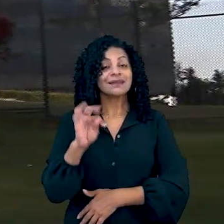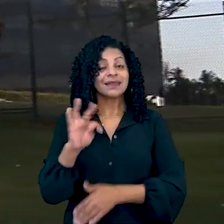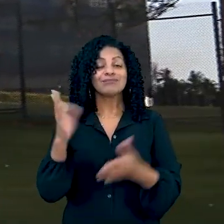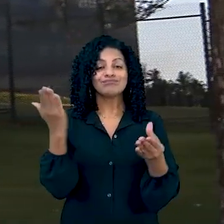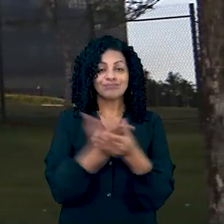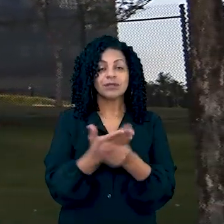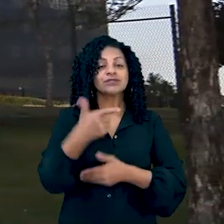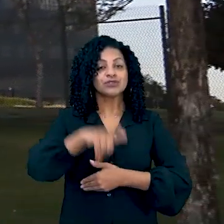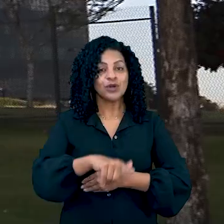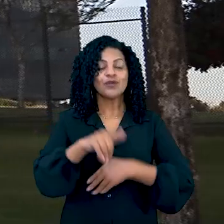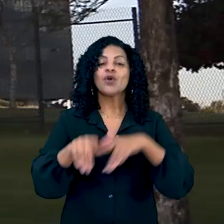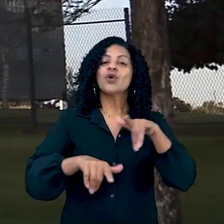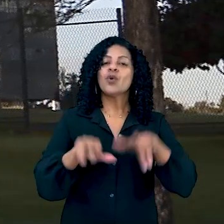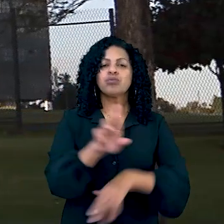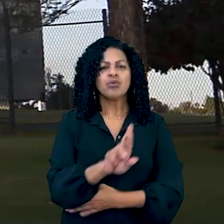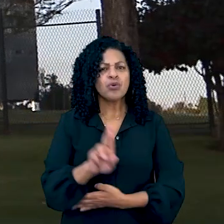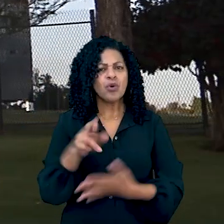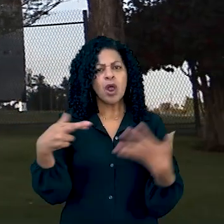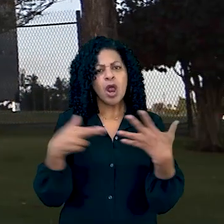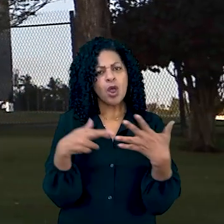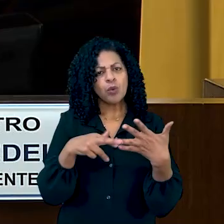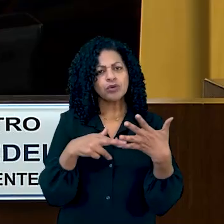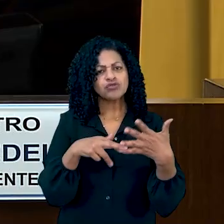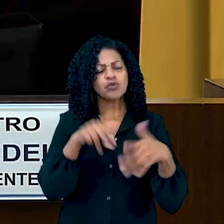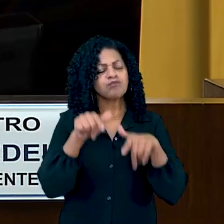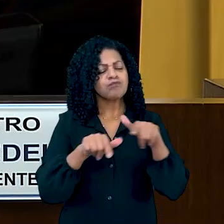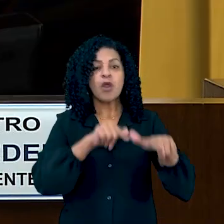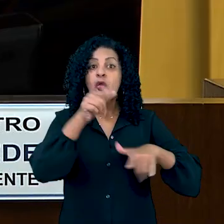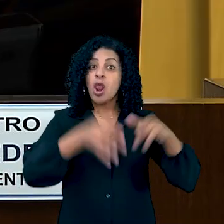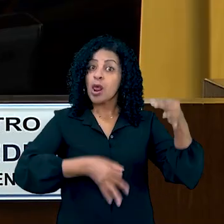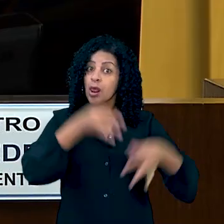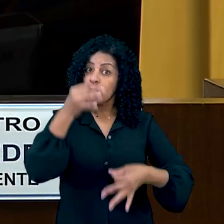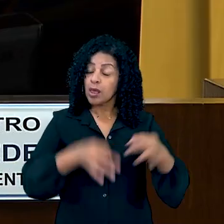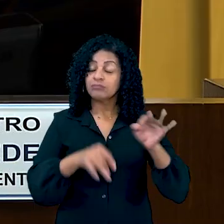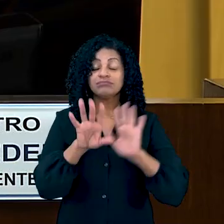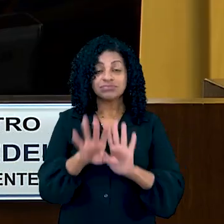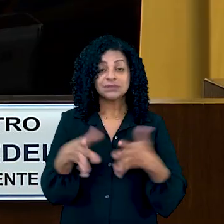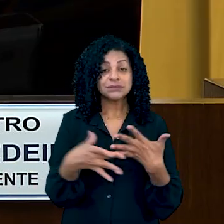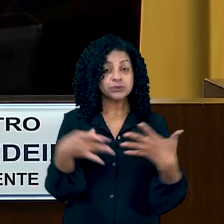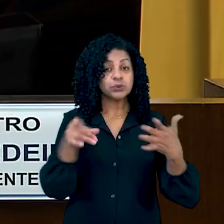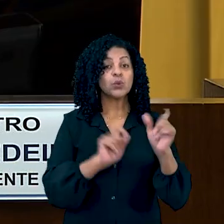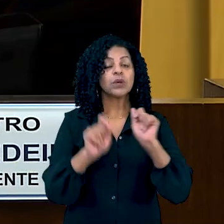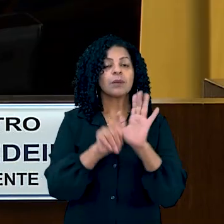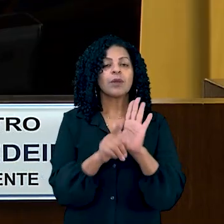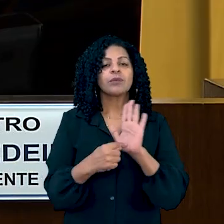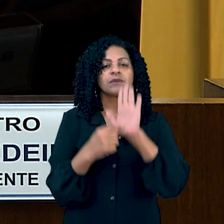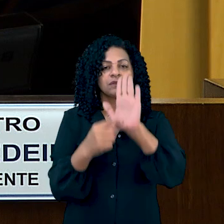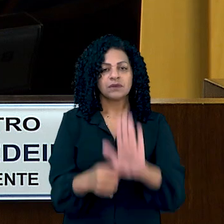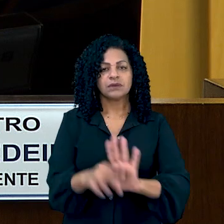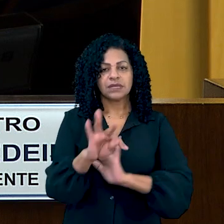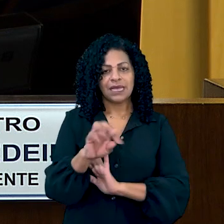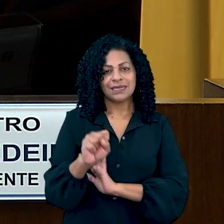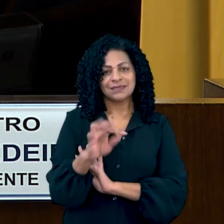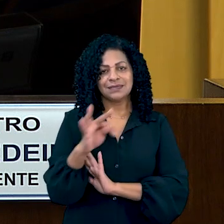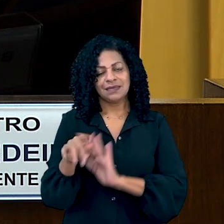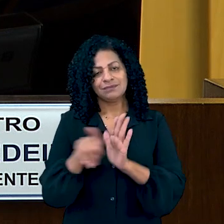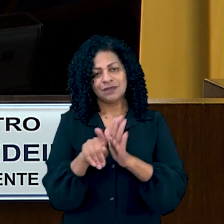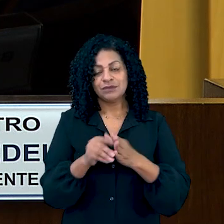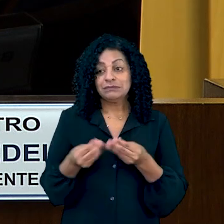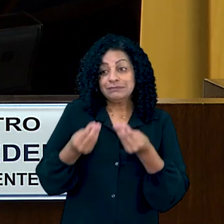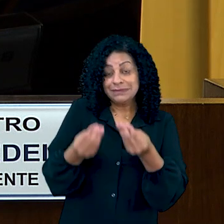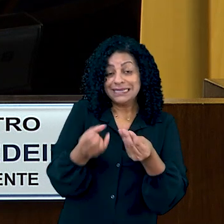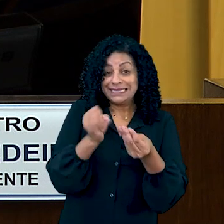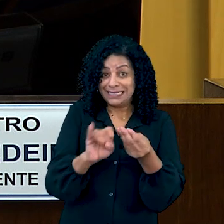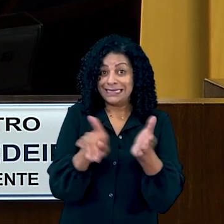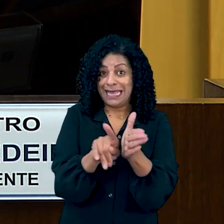Trabalho. Ao julgar o recurso, o relator, ministro Breno Medeiros, destacou que o TST tem entendimento consolidado de que, em casos